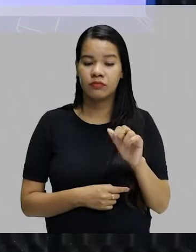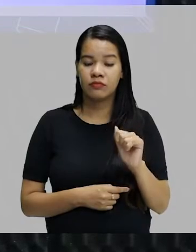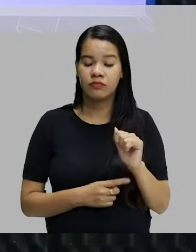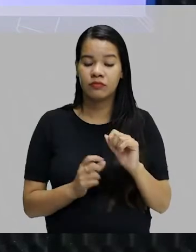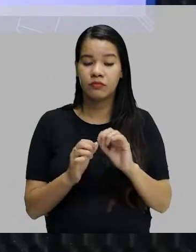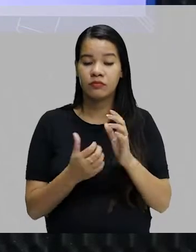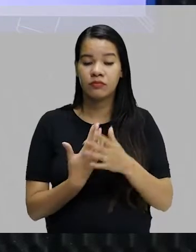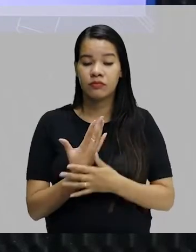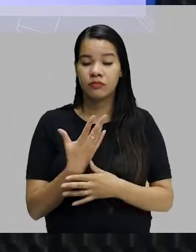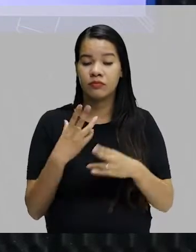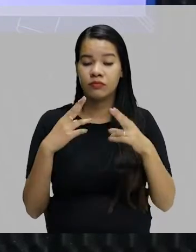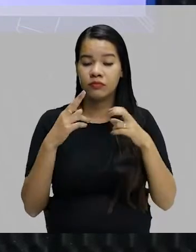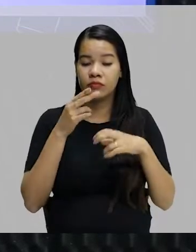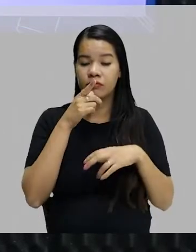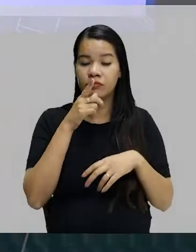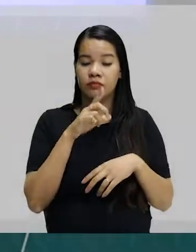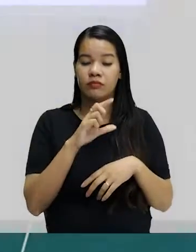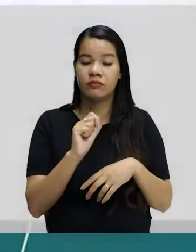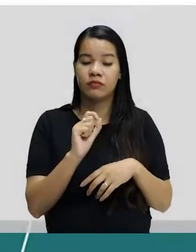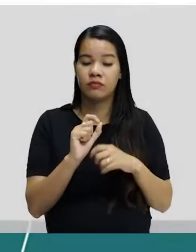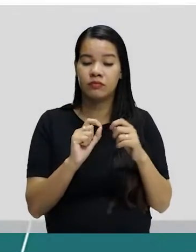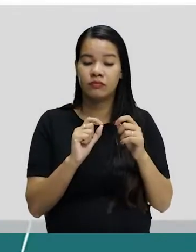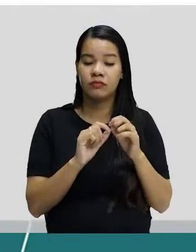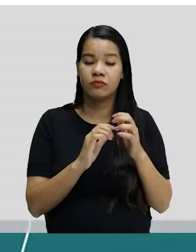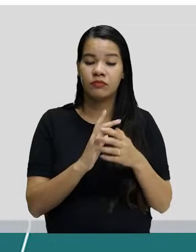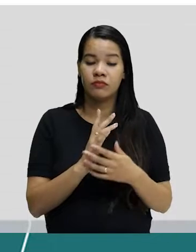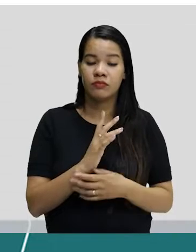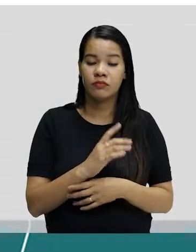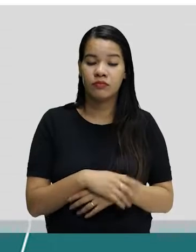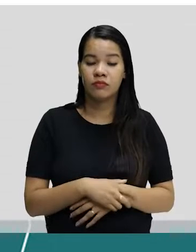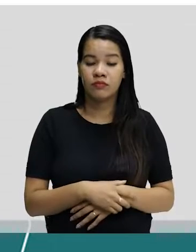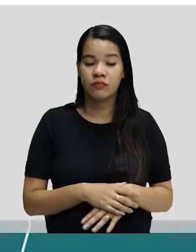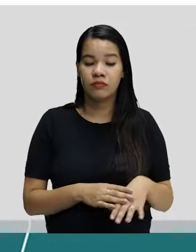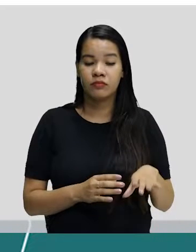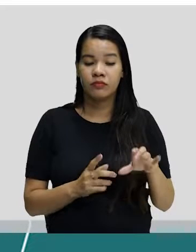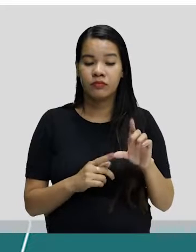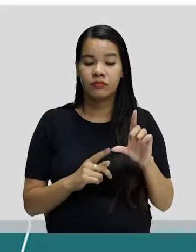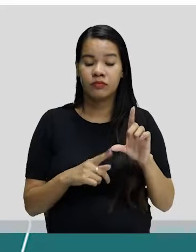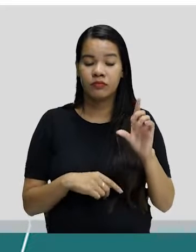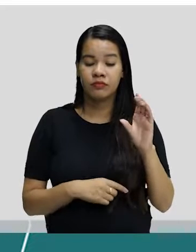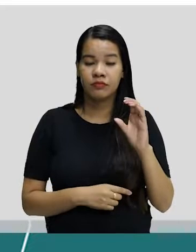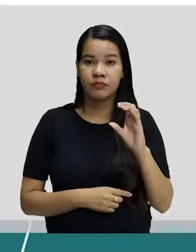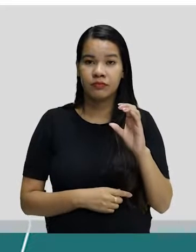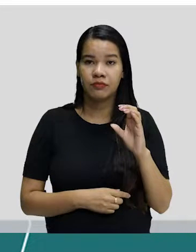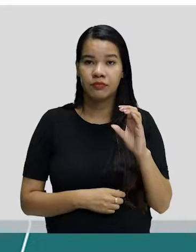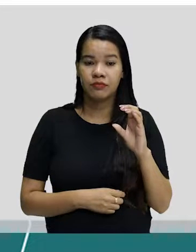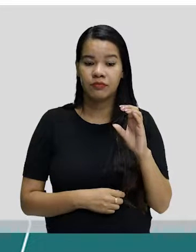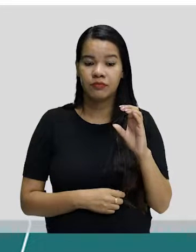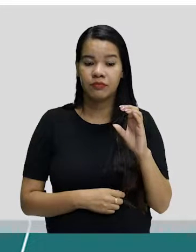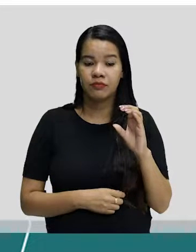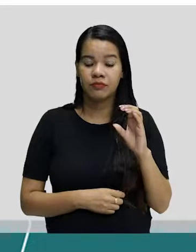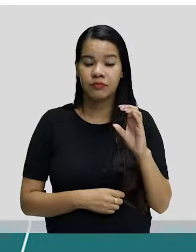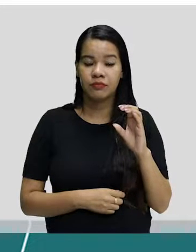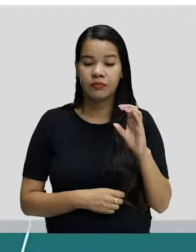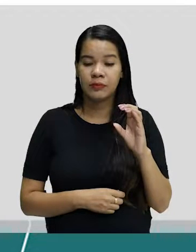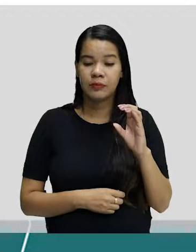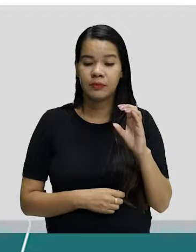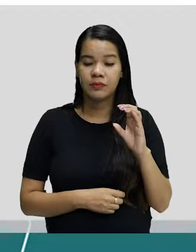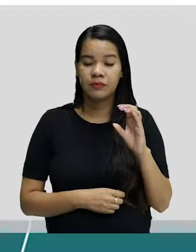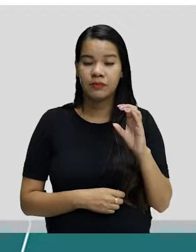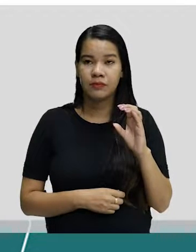que existia dentro dessa filosofia. Letra C. A filosofia, como a pintura impressionista,